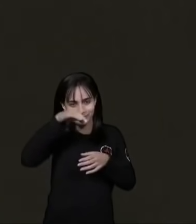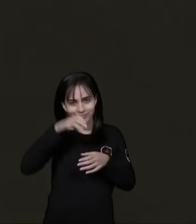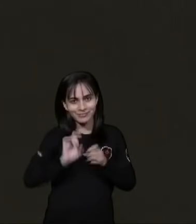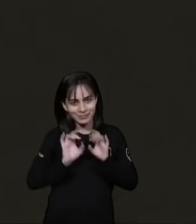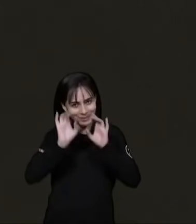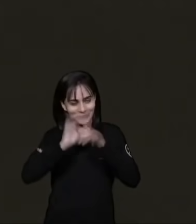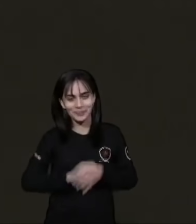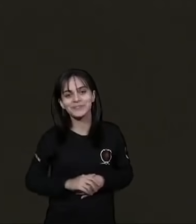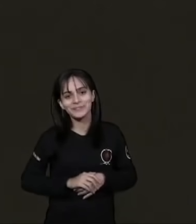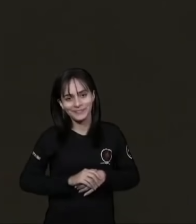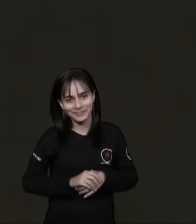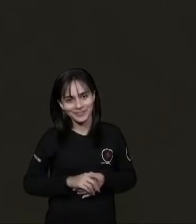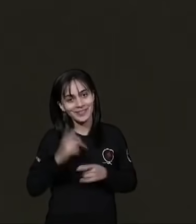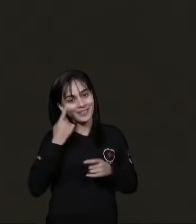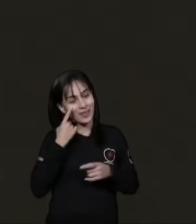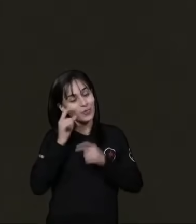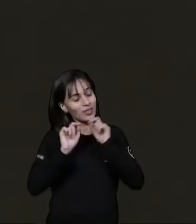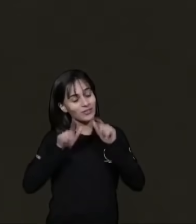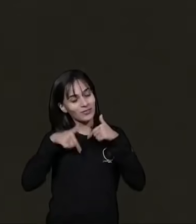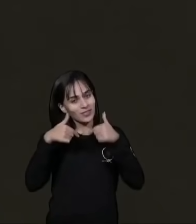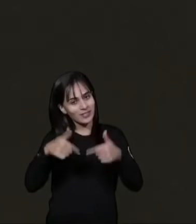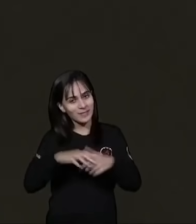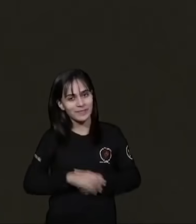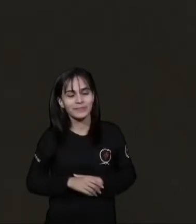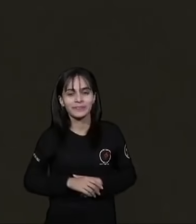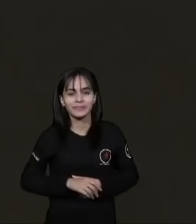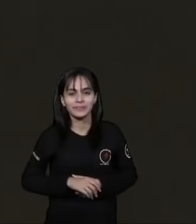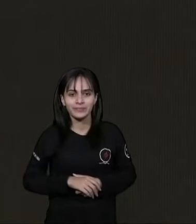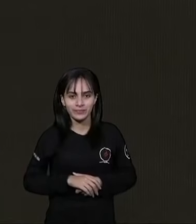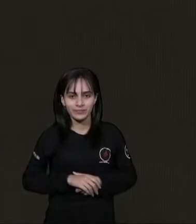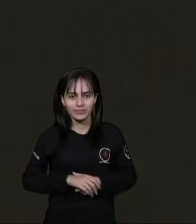e olha só o que que eu e você temos que fazer